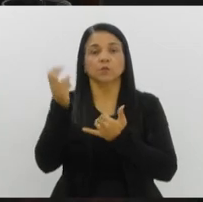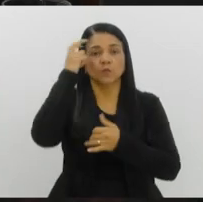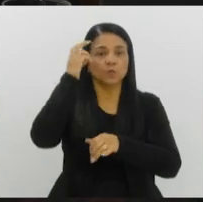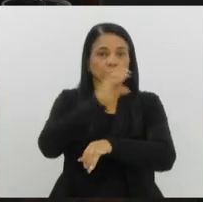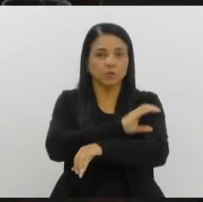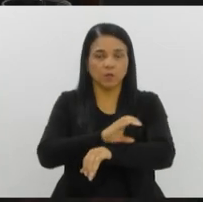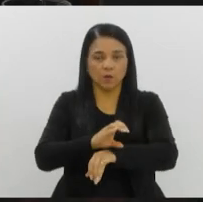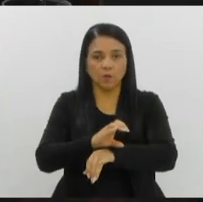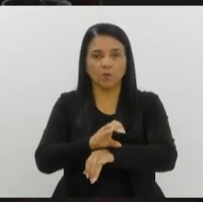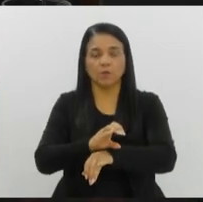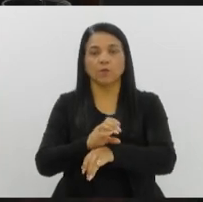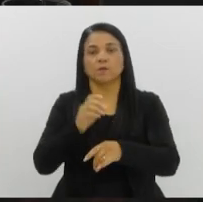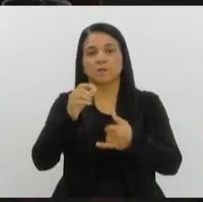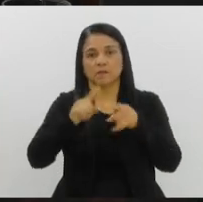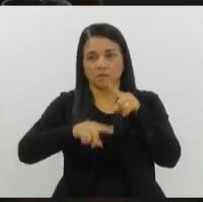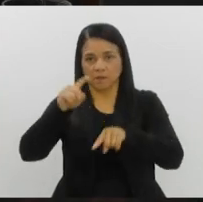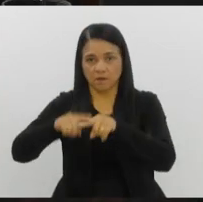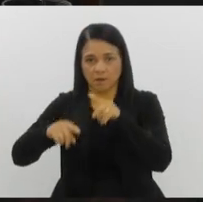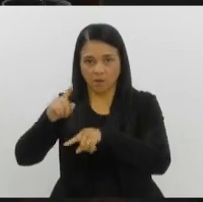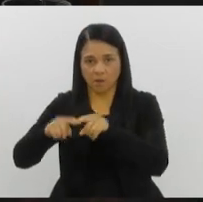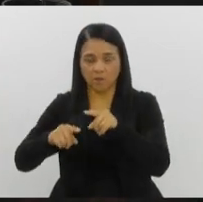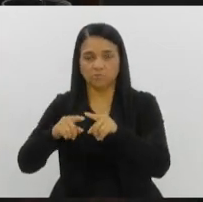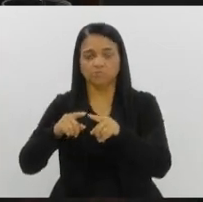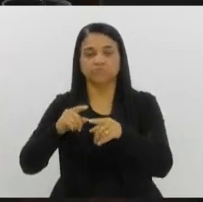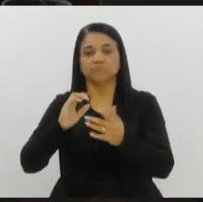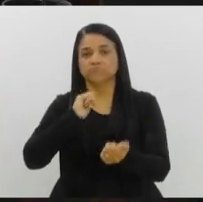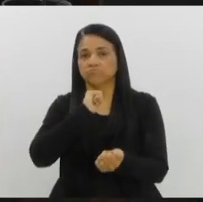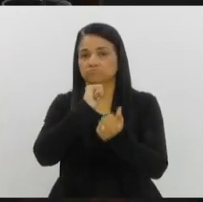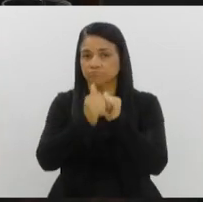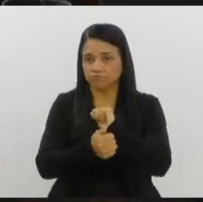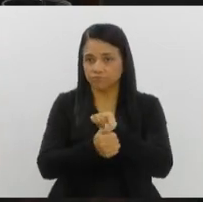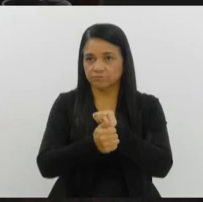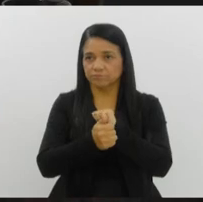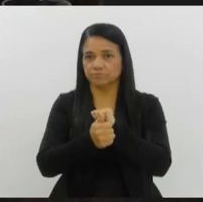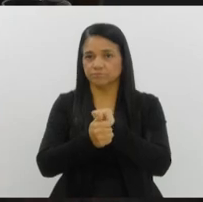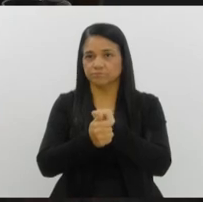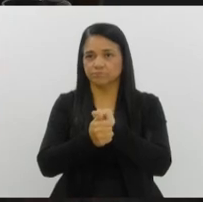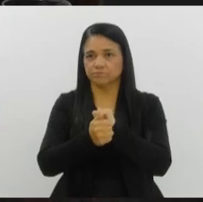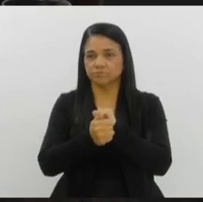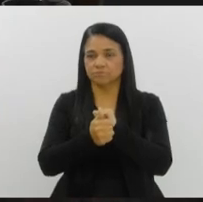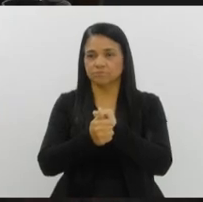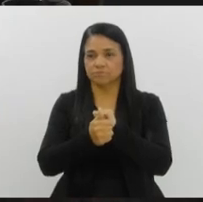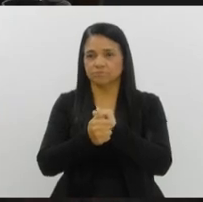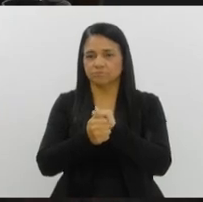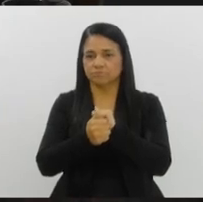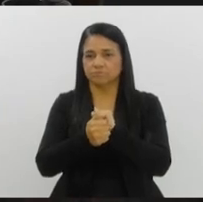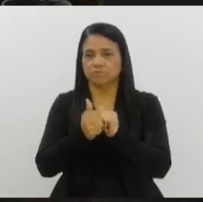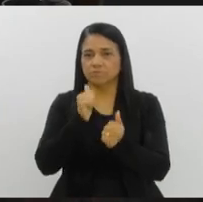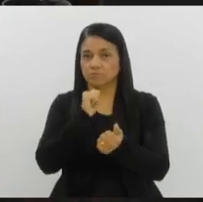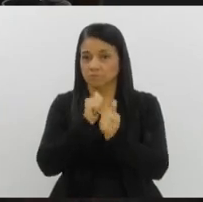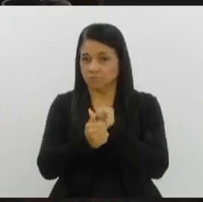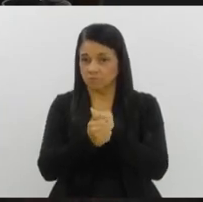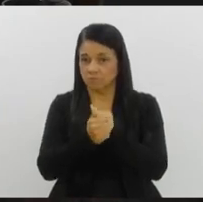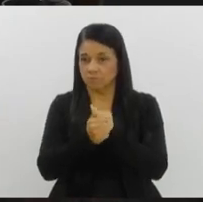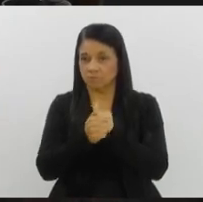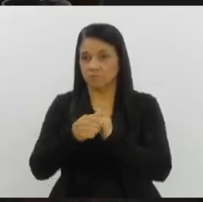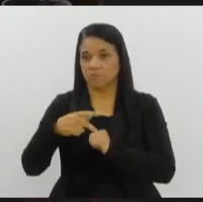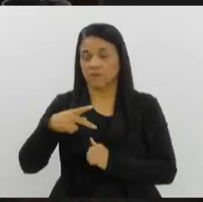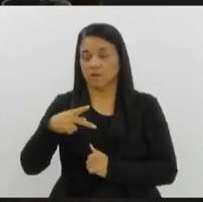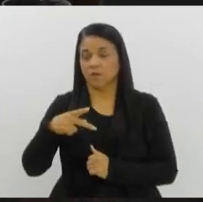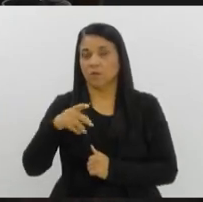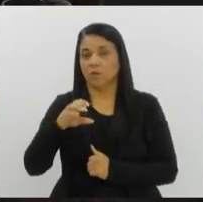do Rio de Janeiro a prática esportiva parkour. Oi, meu amor. O